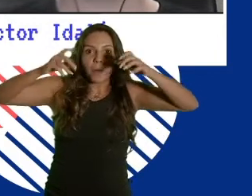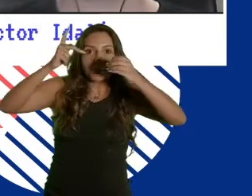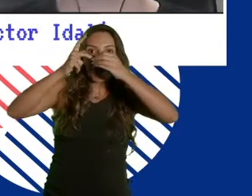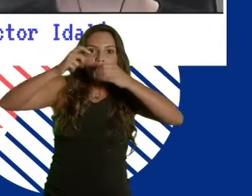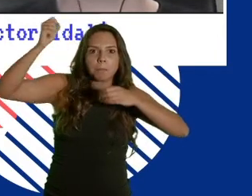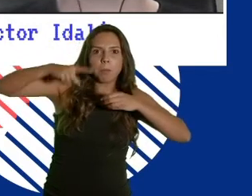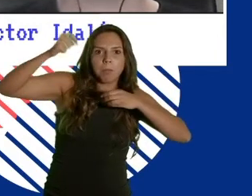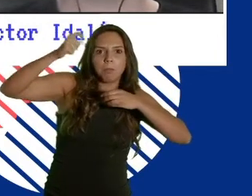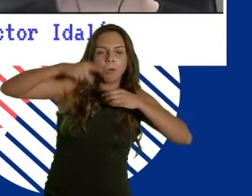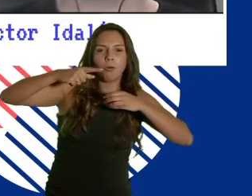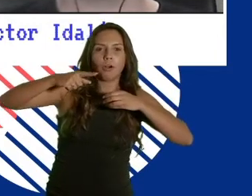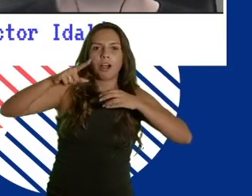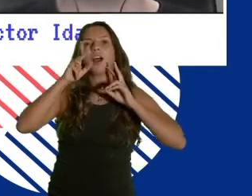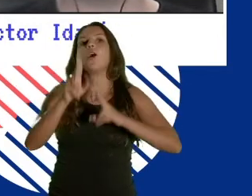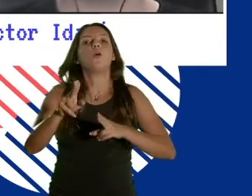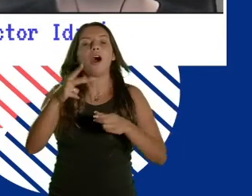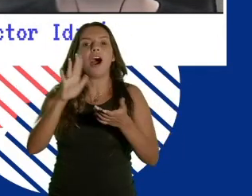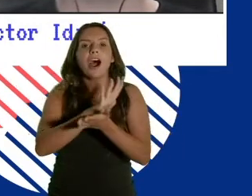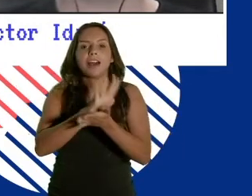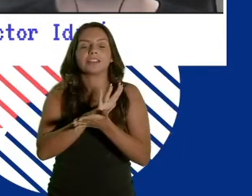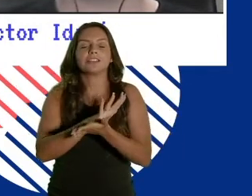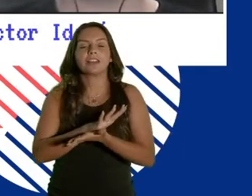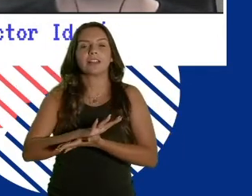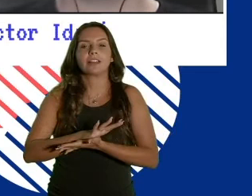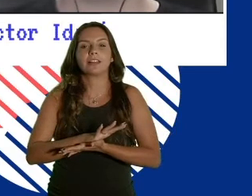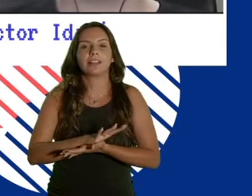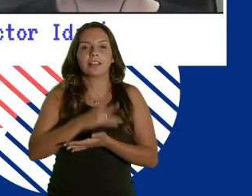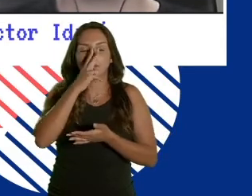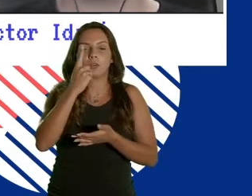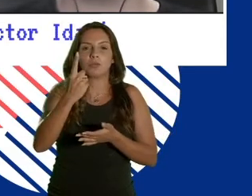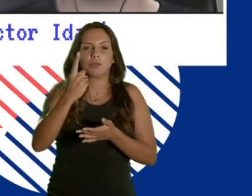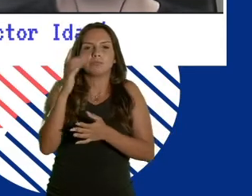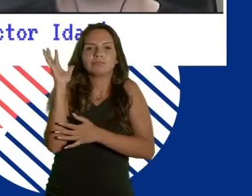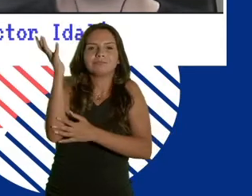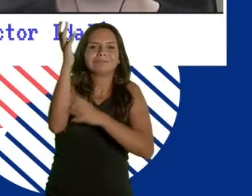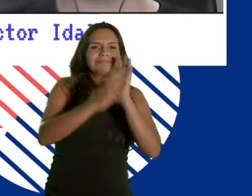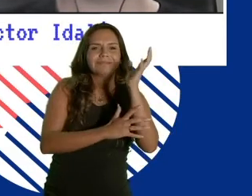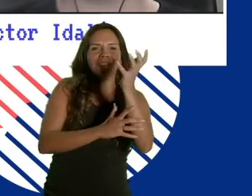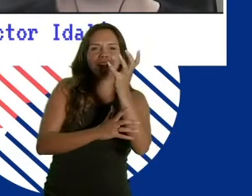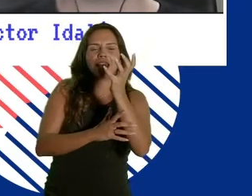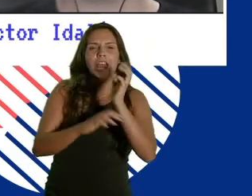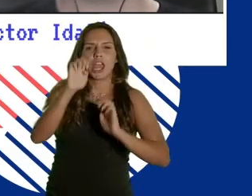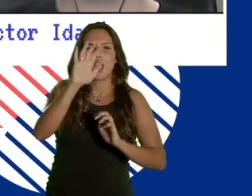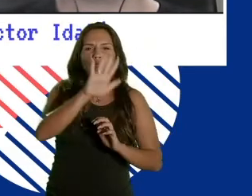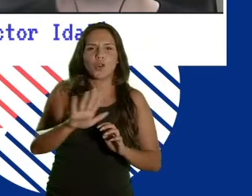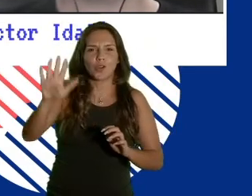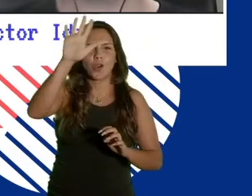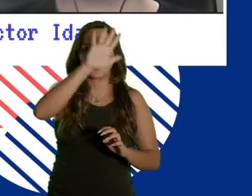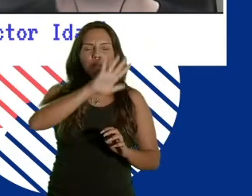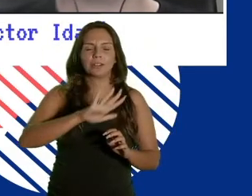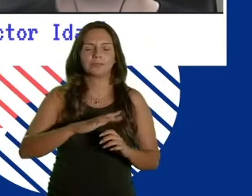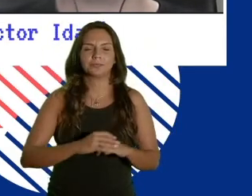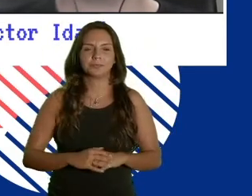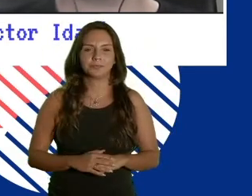nunca vira achar igual, parecia uma paisagem europeia, sabe? E